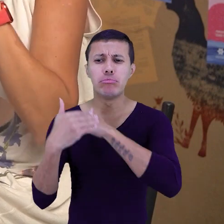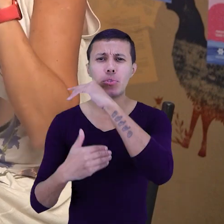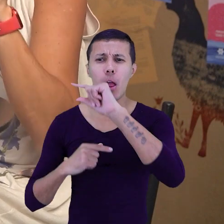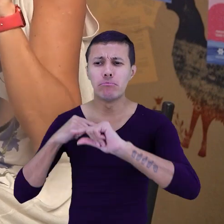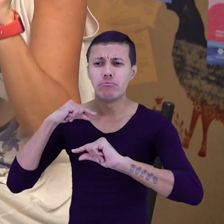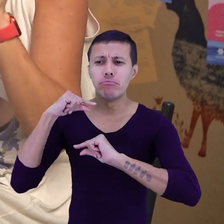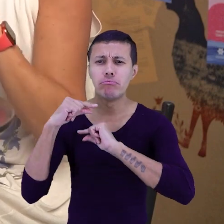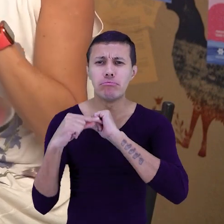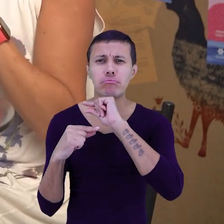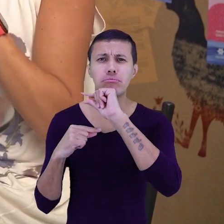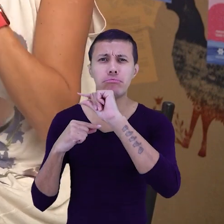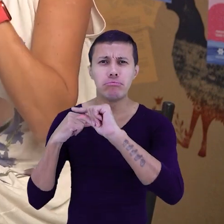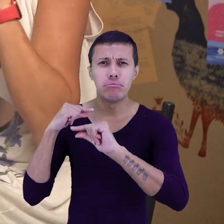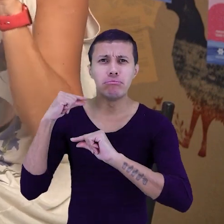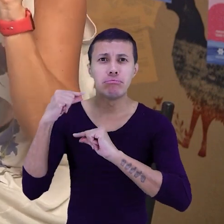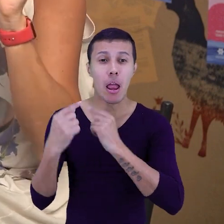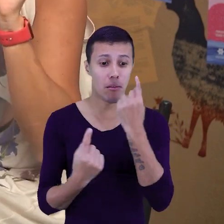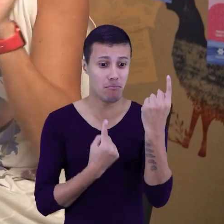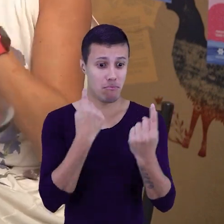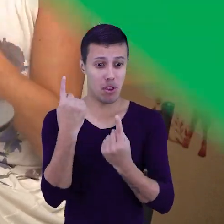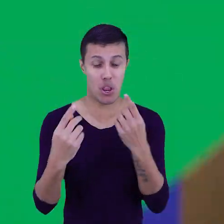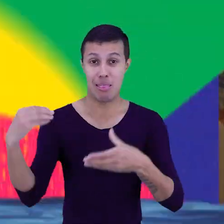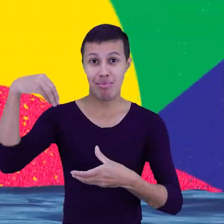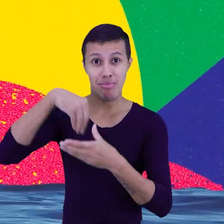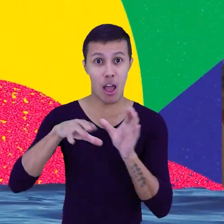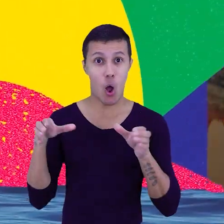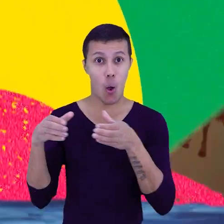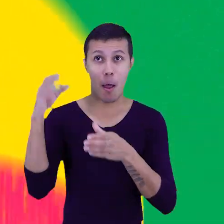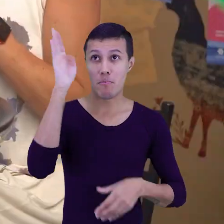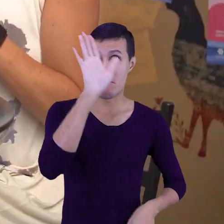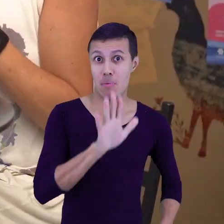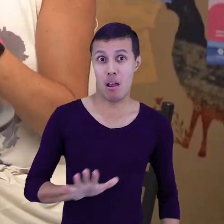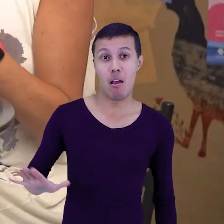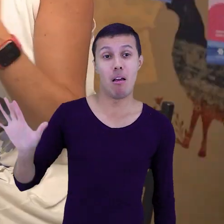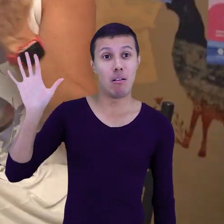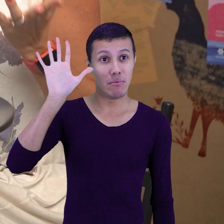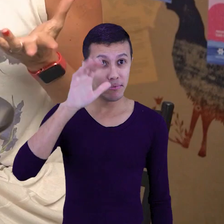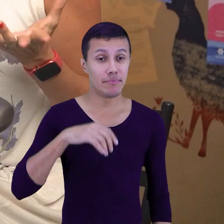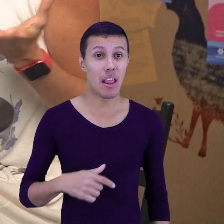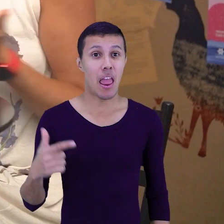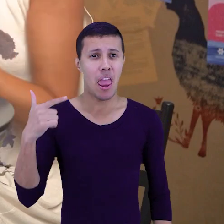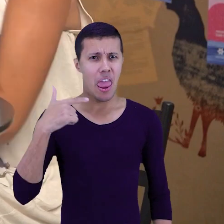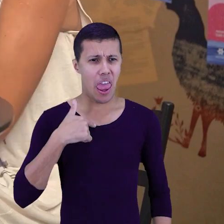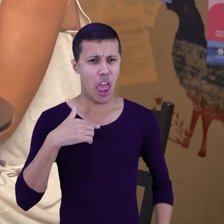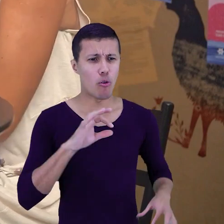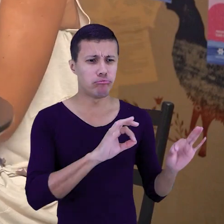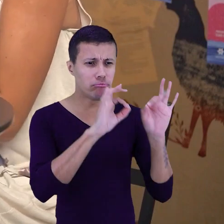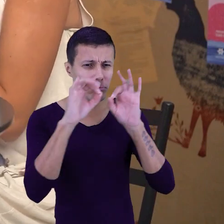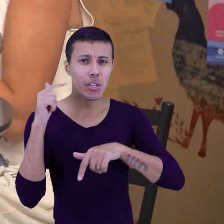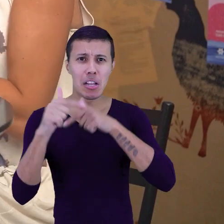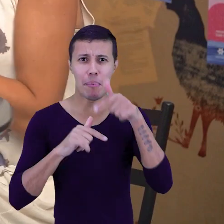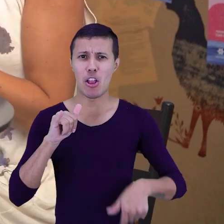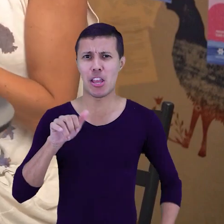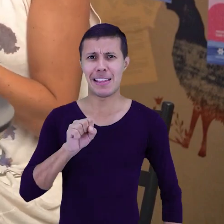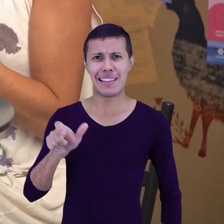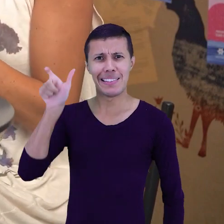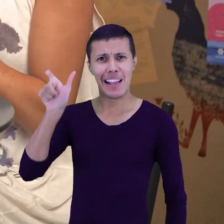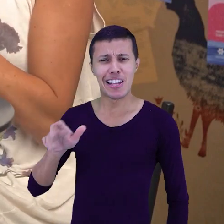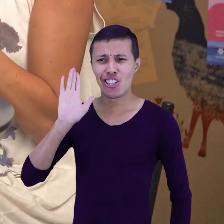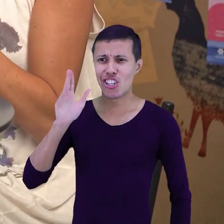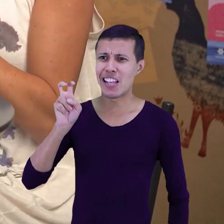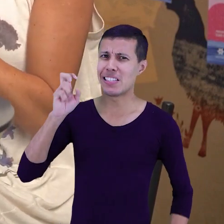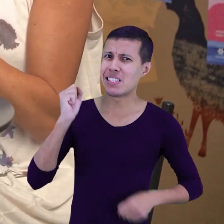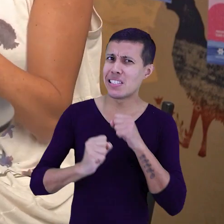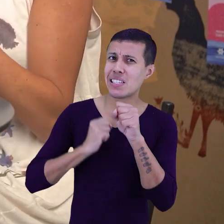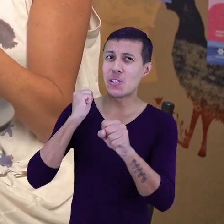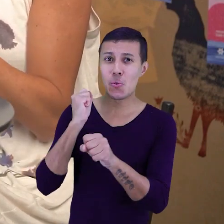tijolo a tijolo, bit a bit, essas comunidades ao redor do Brasil inteiro. Eu acompanho o trabalho da Isa, já deve